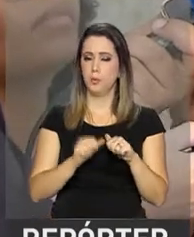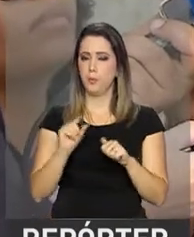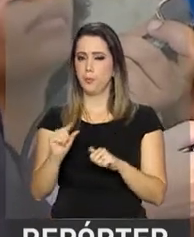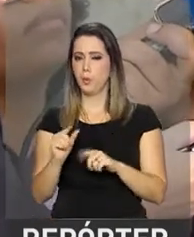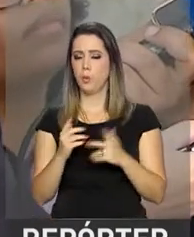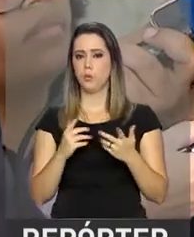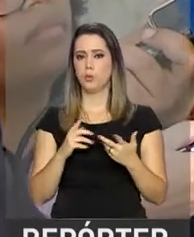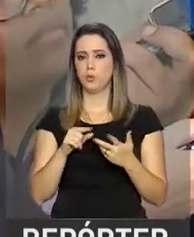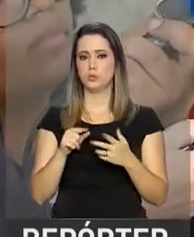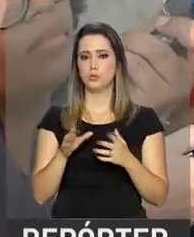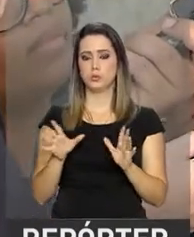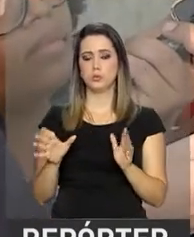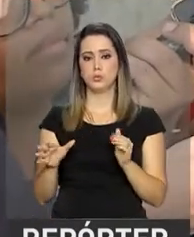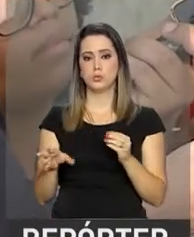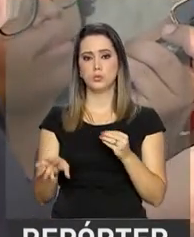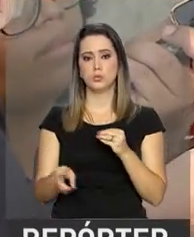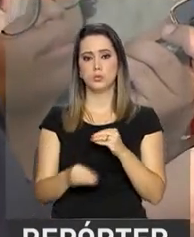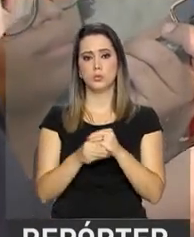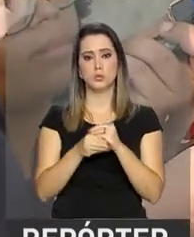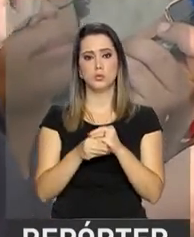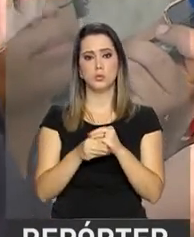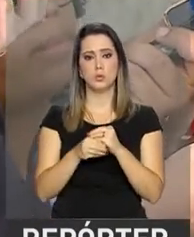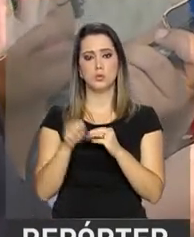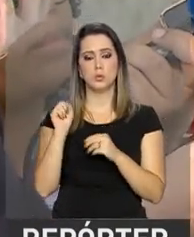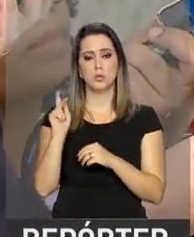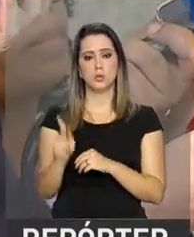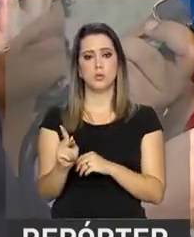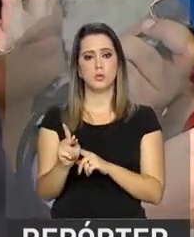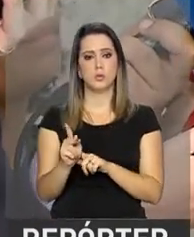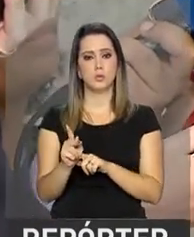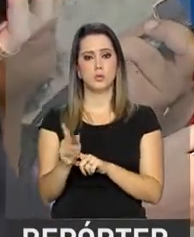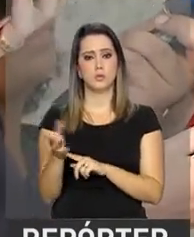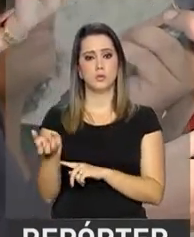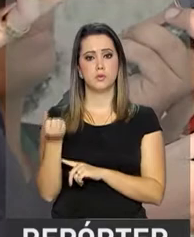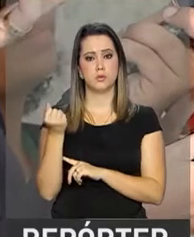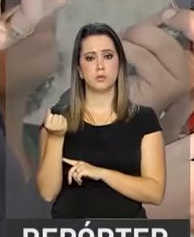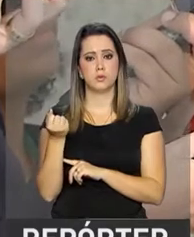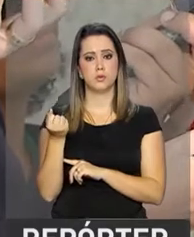na questão do acúmulo da aposentadoria e pensão.